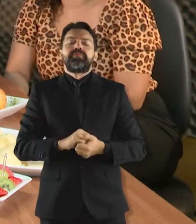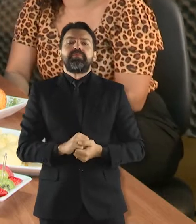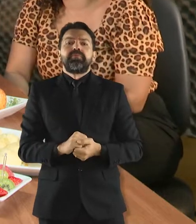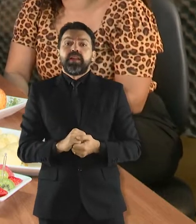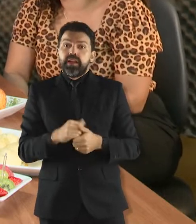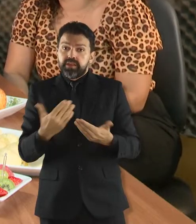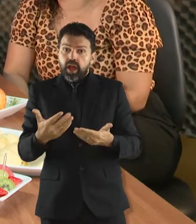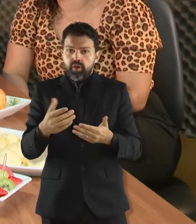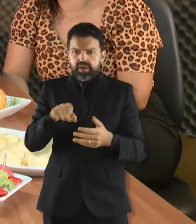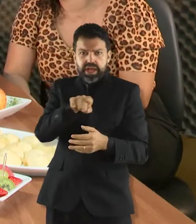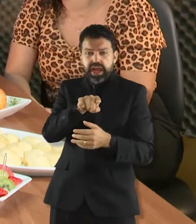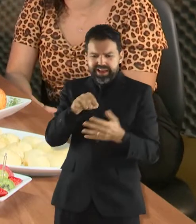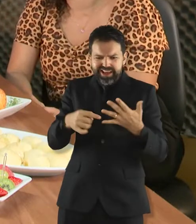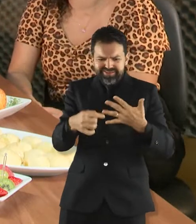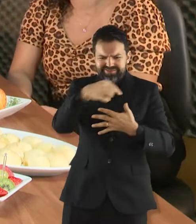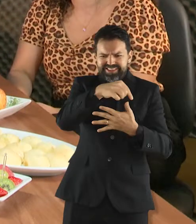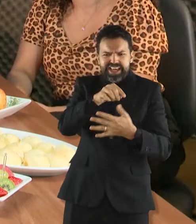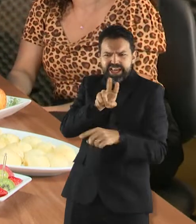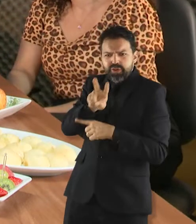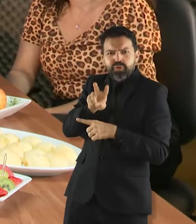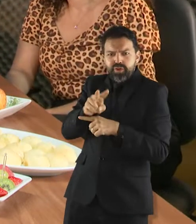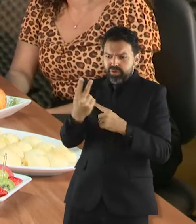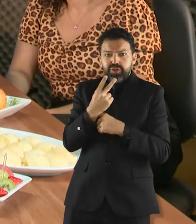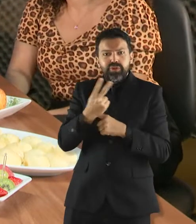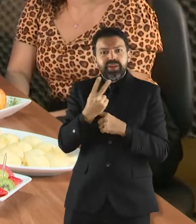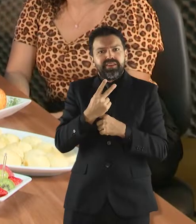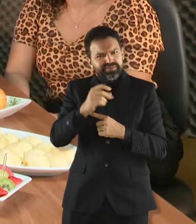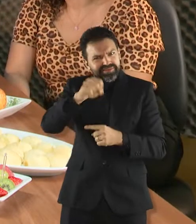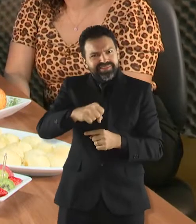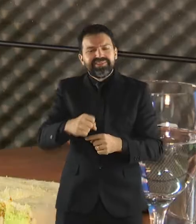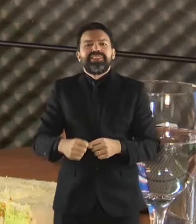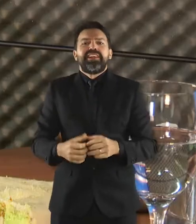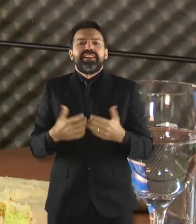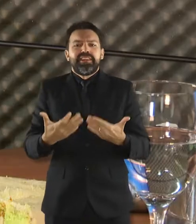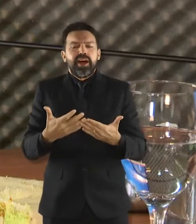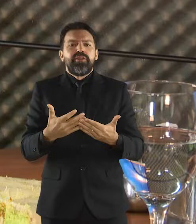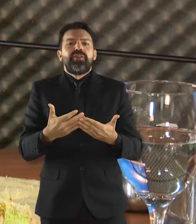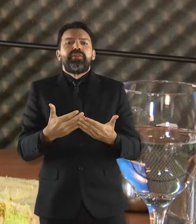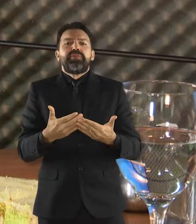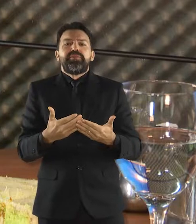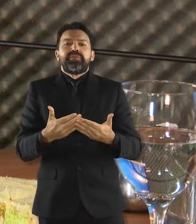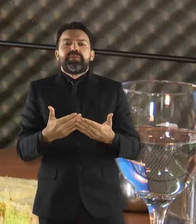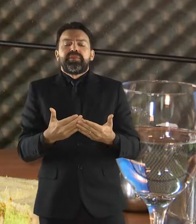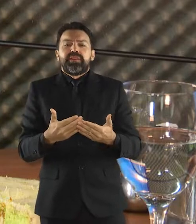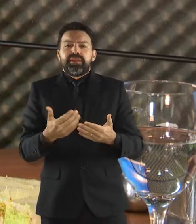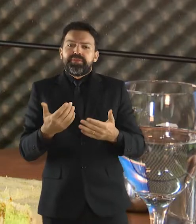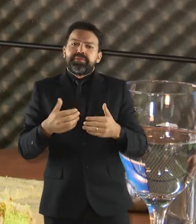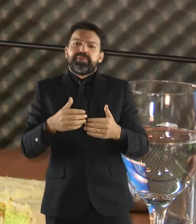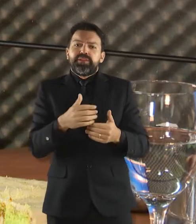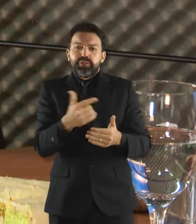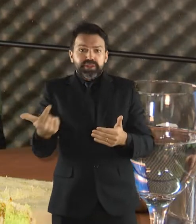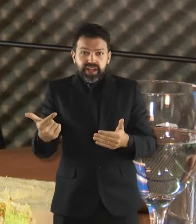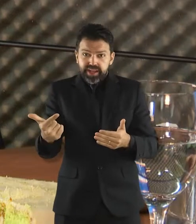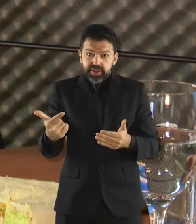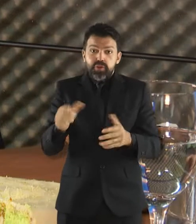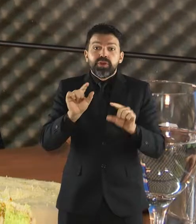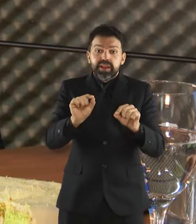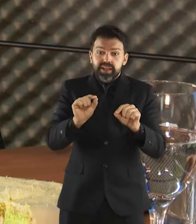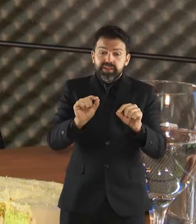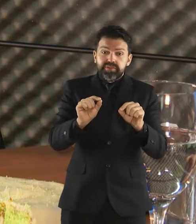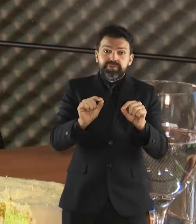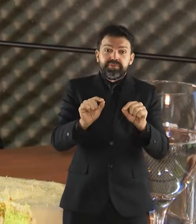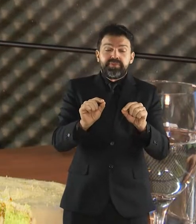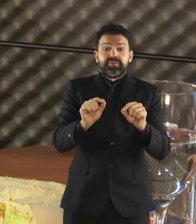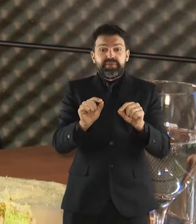Ajudaram até a criar, né? Ajudaram até a criar nesse sentido. Mas também não houve, porque eles saíram de casa muito cedo,